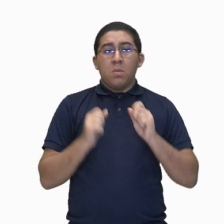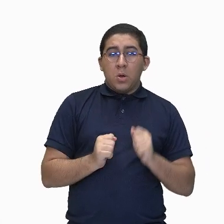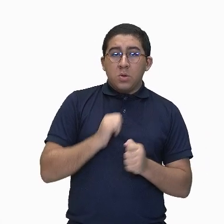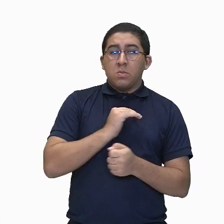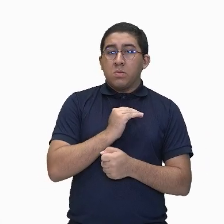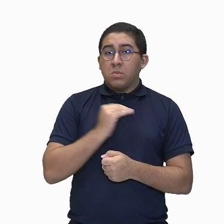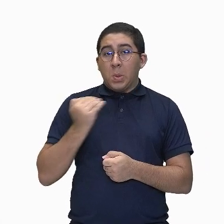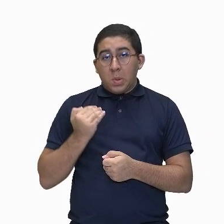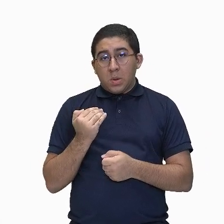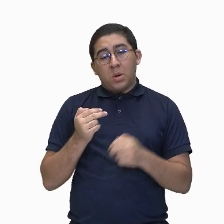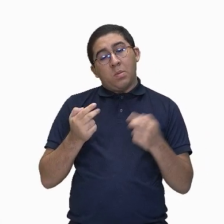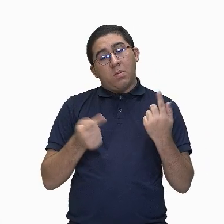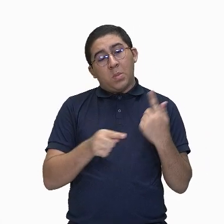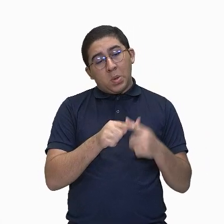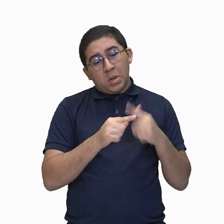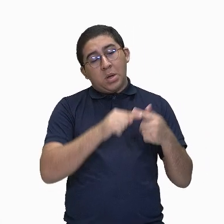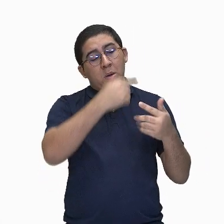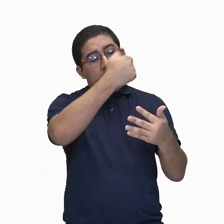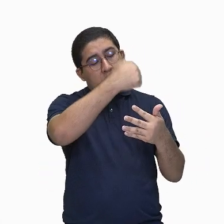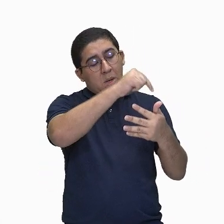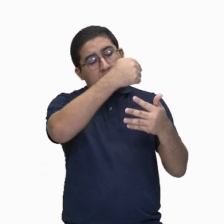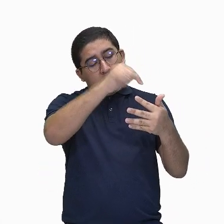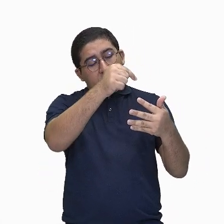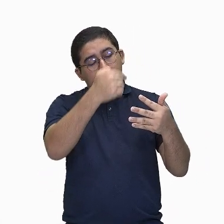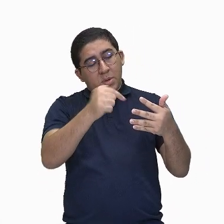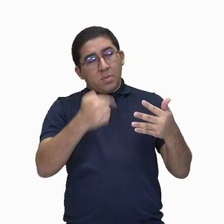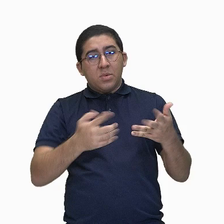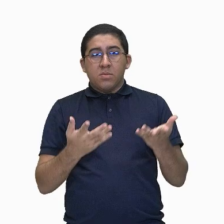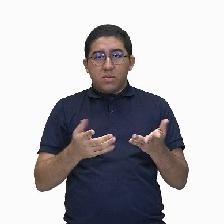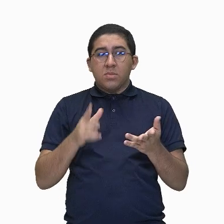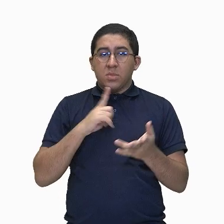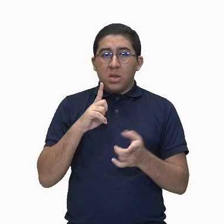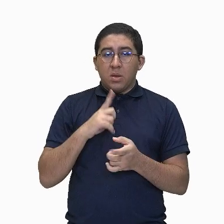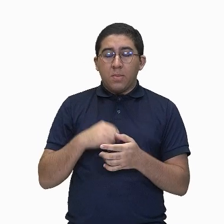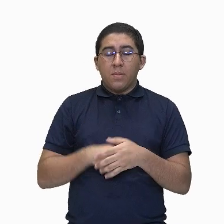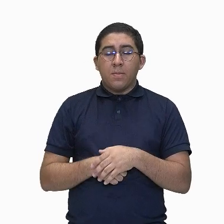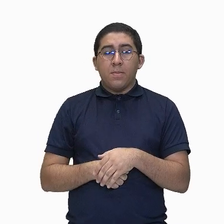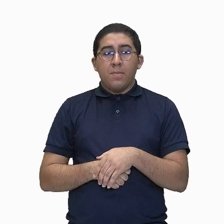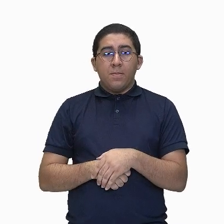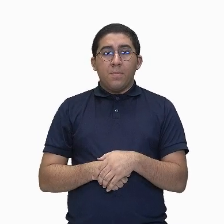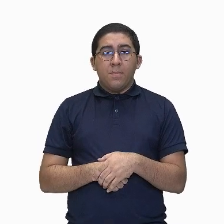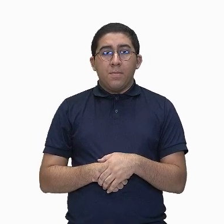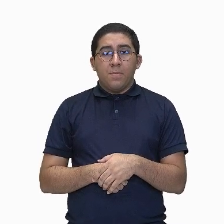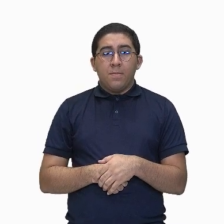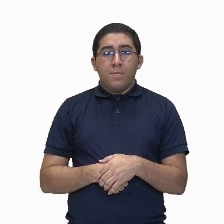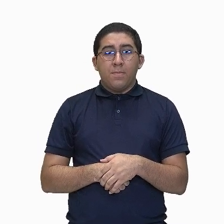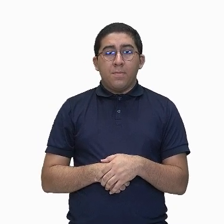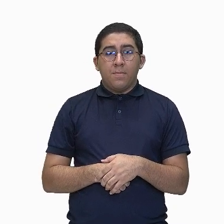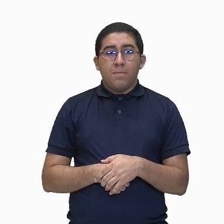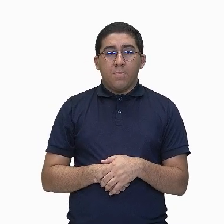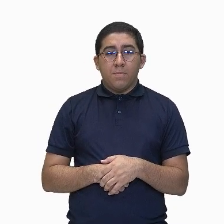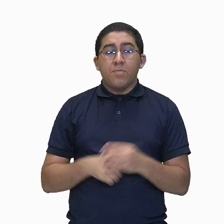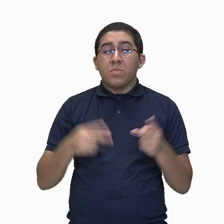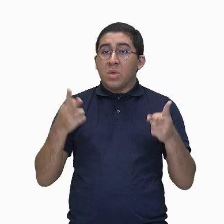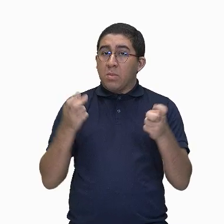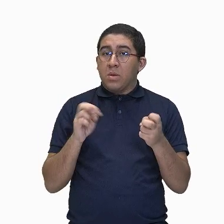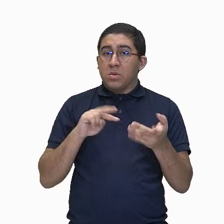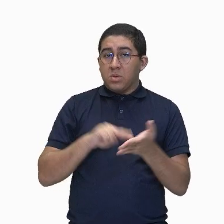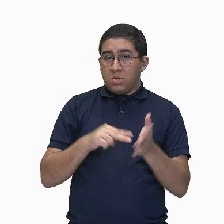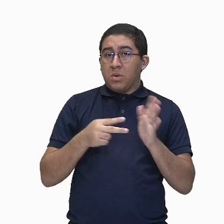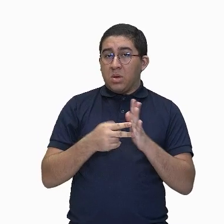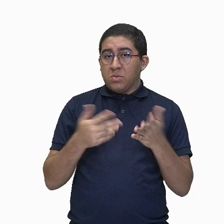essa razão, por esse motivo, né, eles recebem proteção internacional. Perceberam o sentido da conjunção por isso?